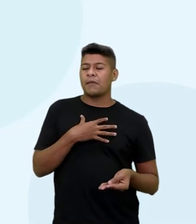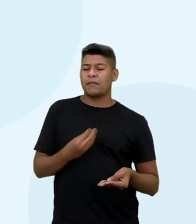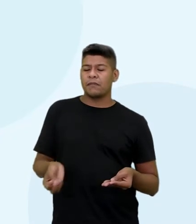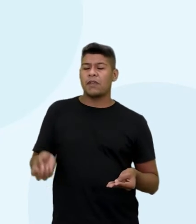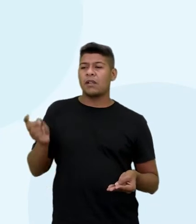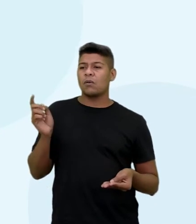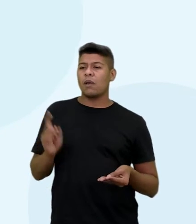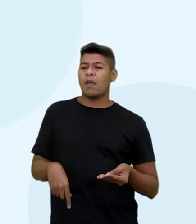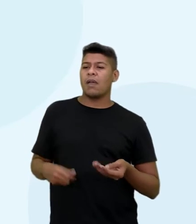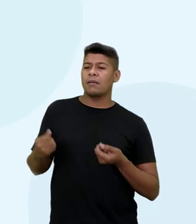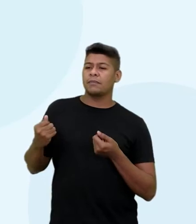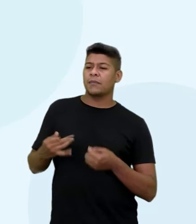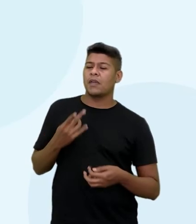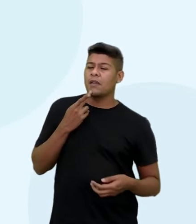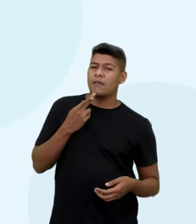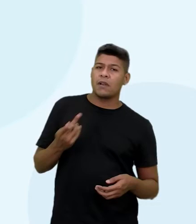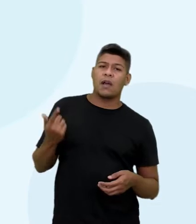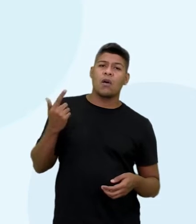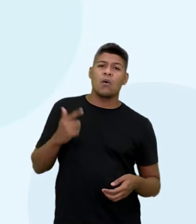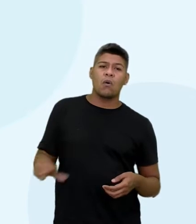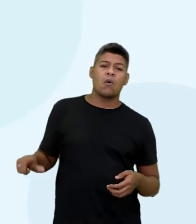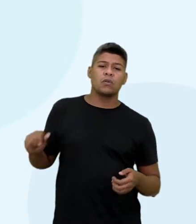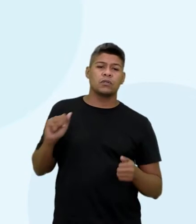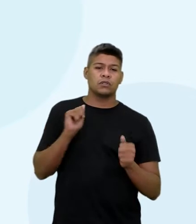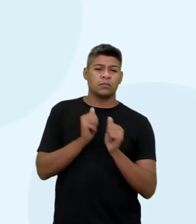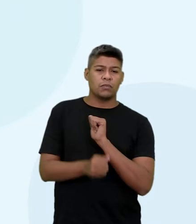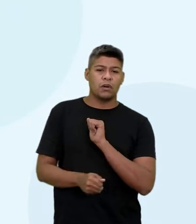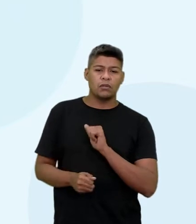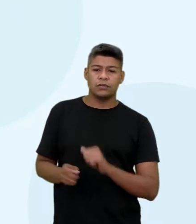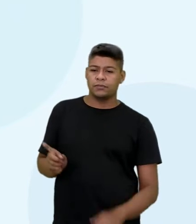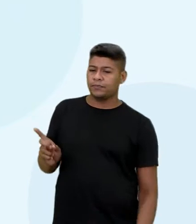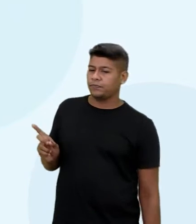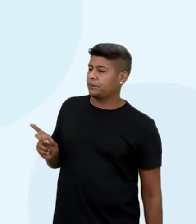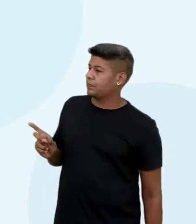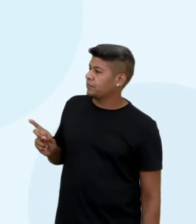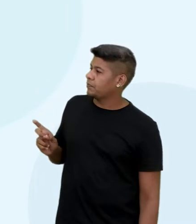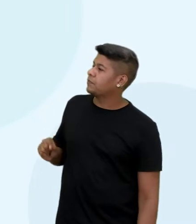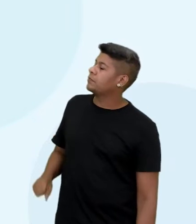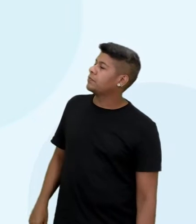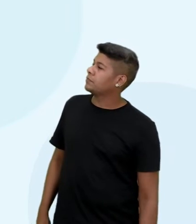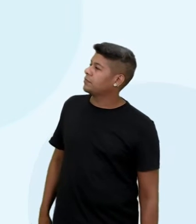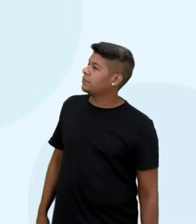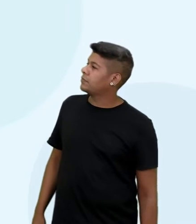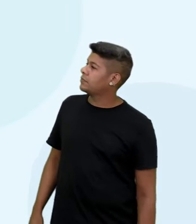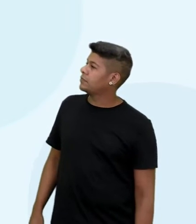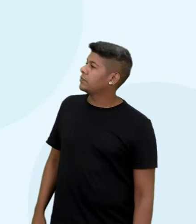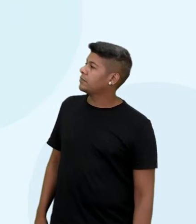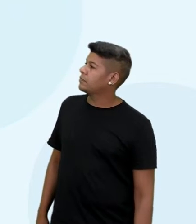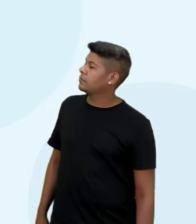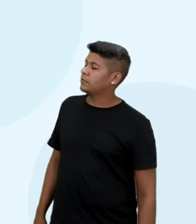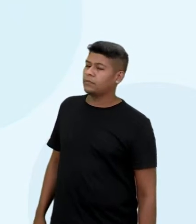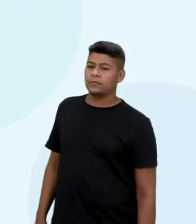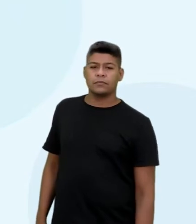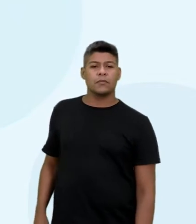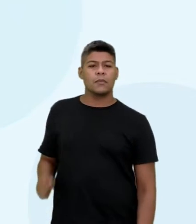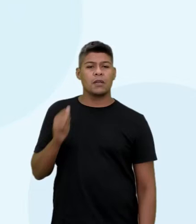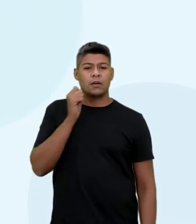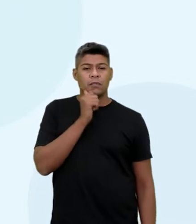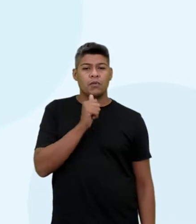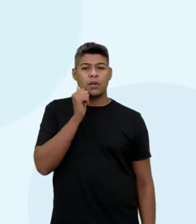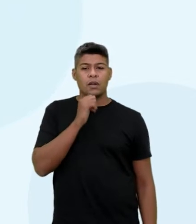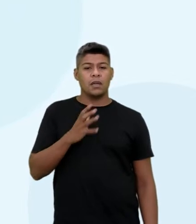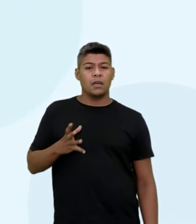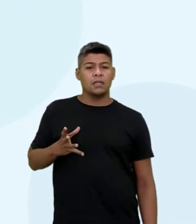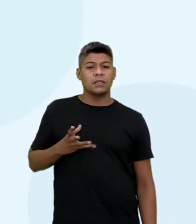Daí, pessoal, eu quero falar de um outro esporte que eu já vou até passar aqui o slide. Vocês estão vendo a imagem de uma mulher